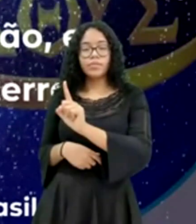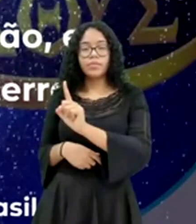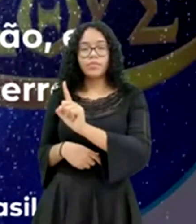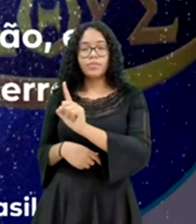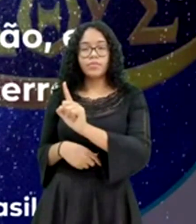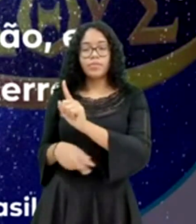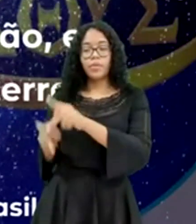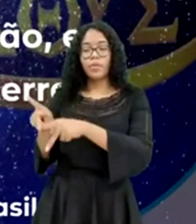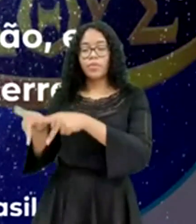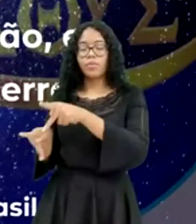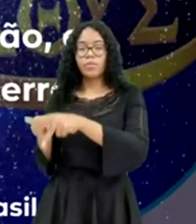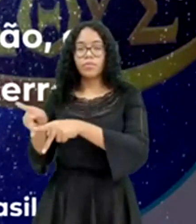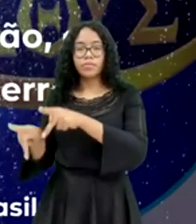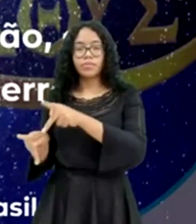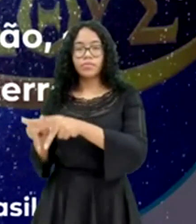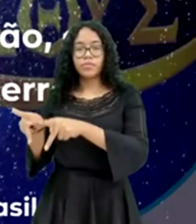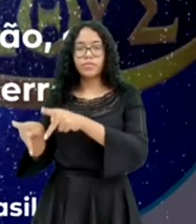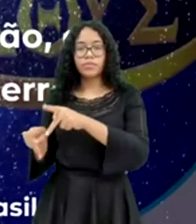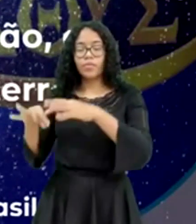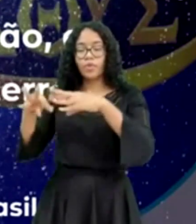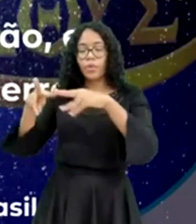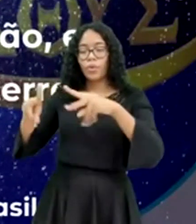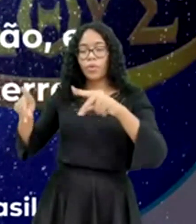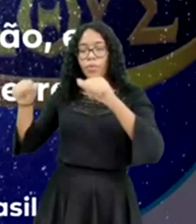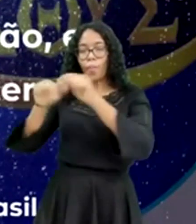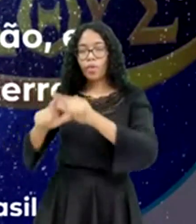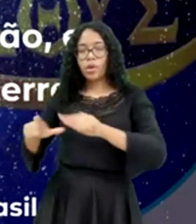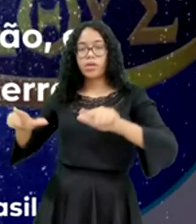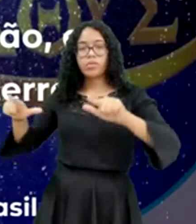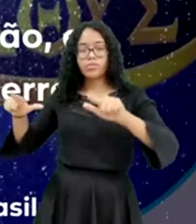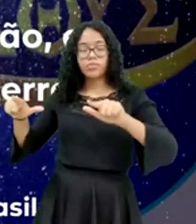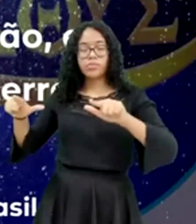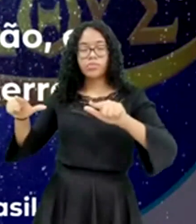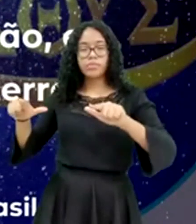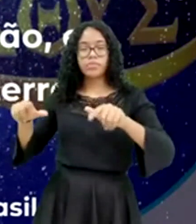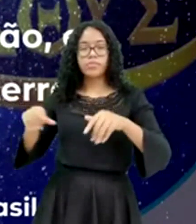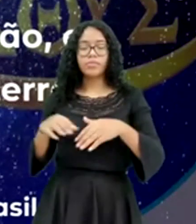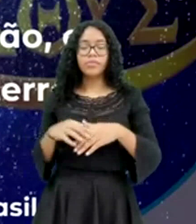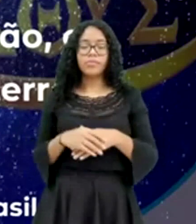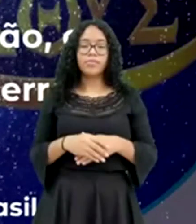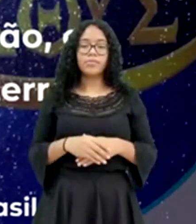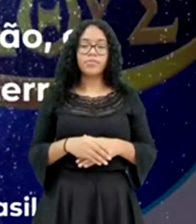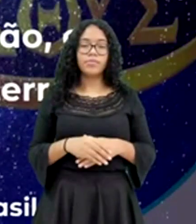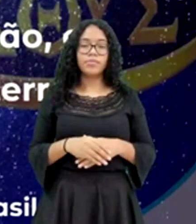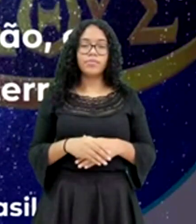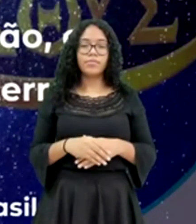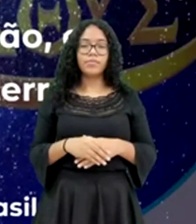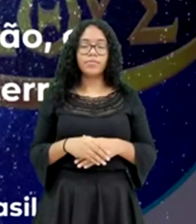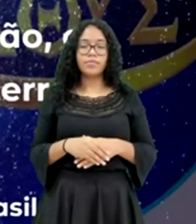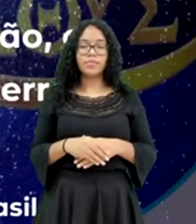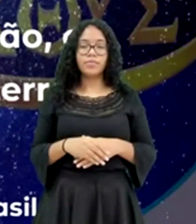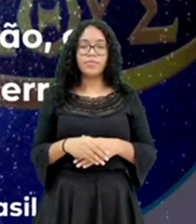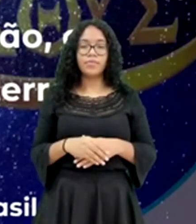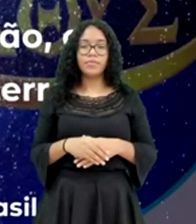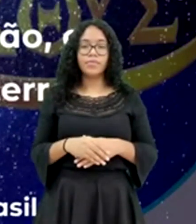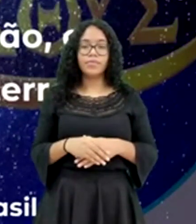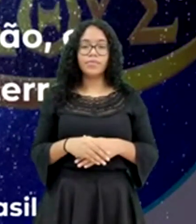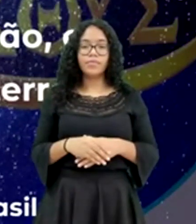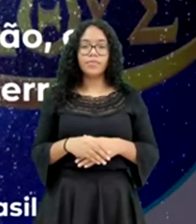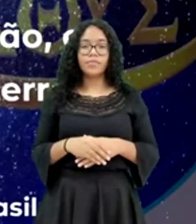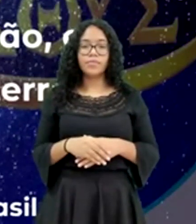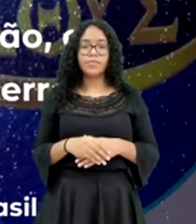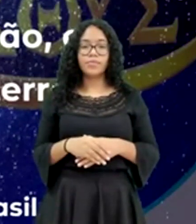no deserto de Parã, a Cádiz. Deram-lhes conta a eles e a